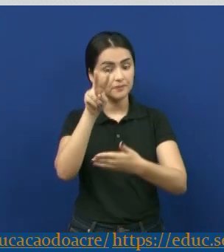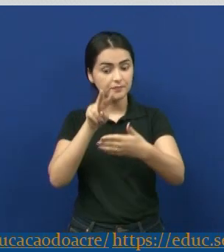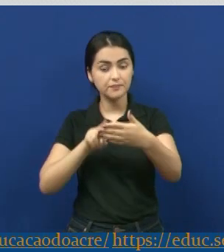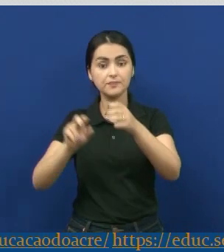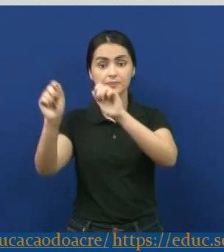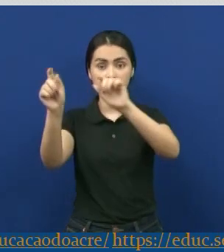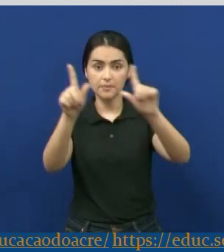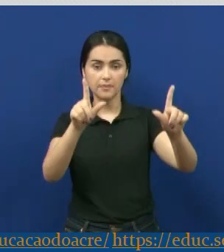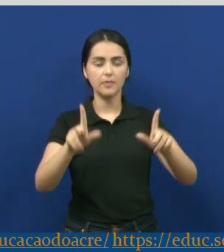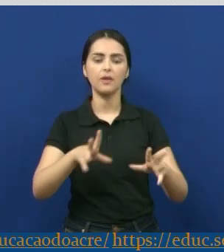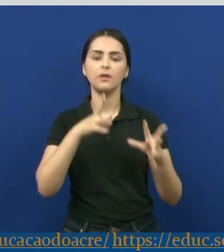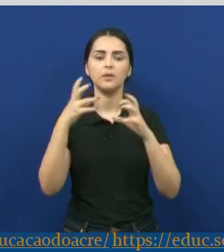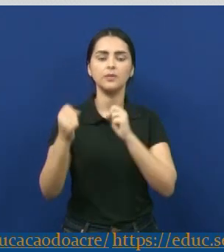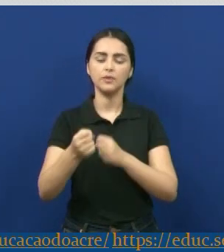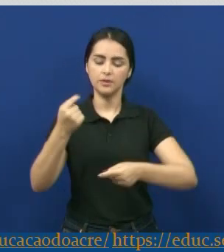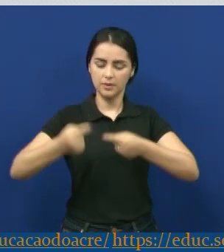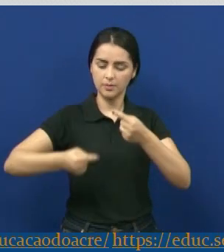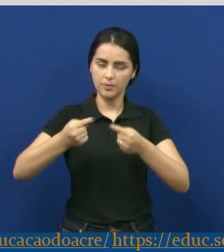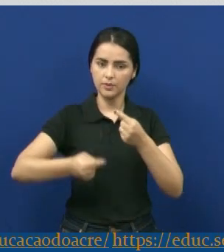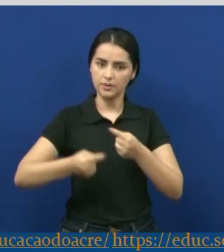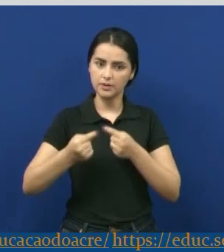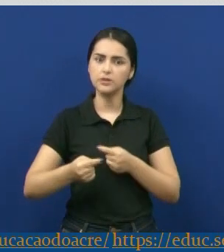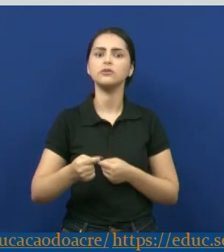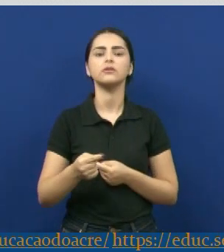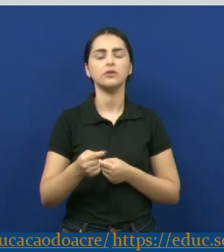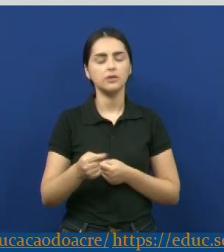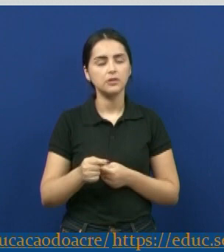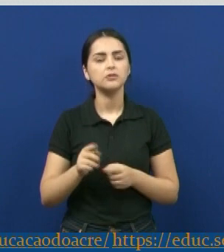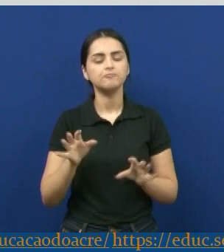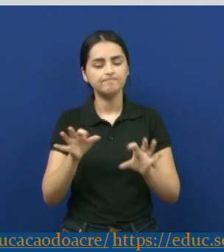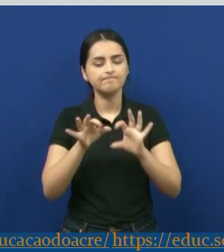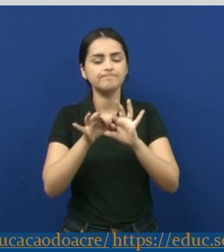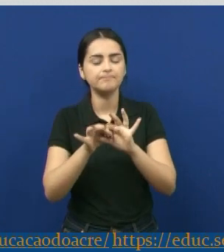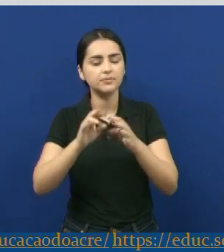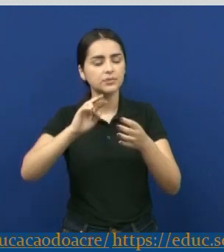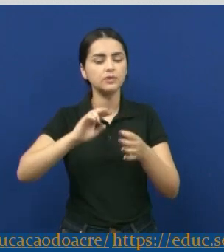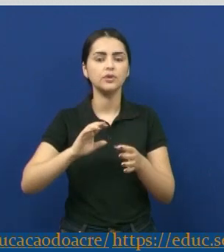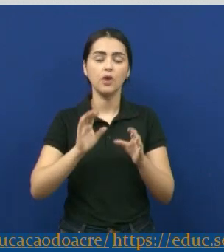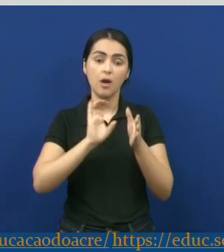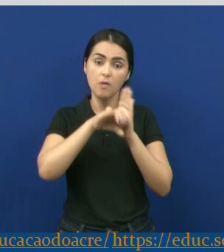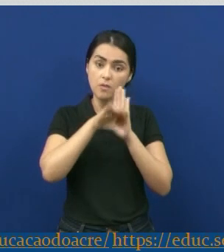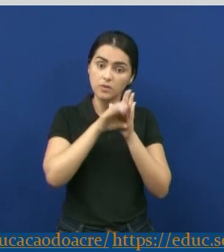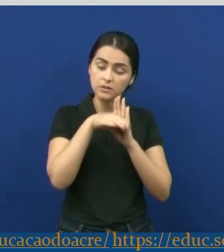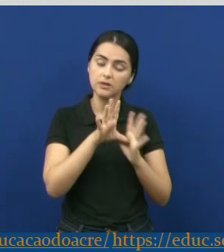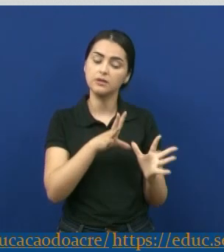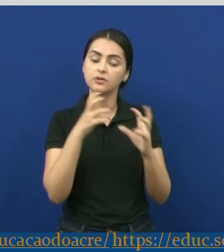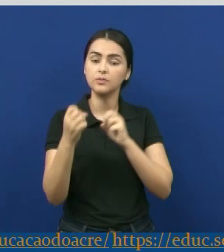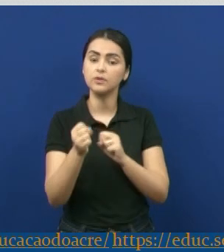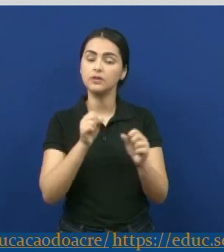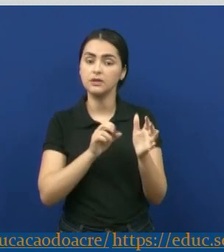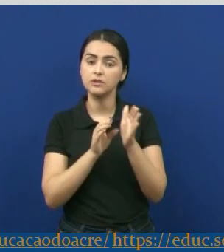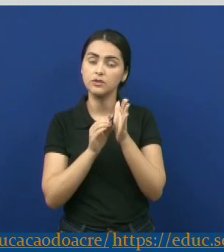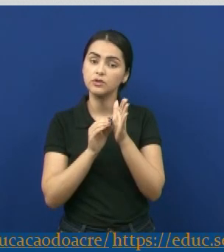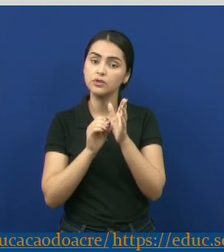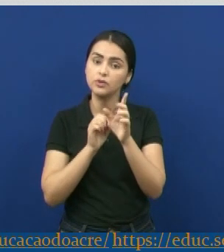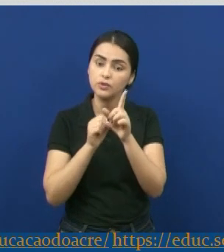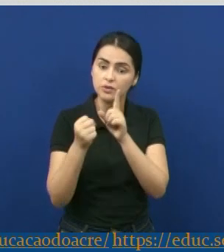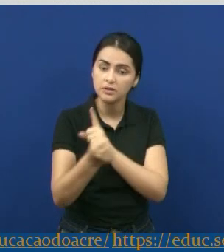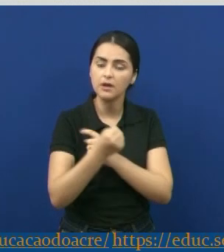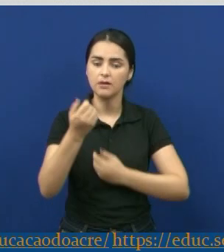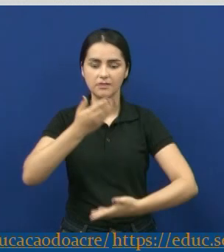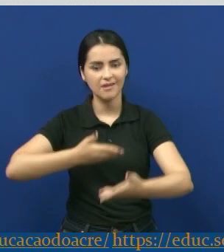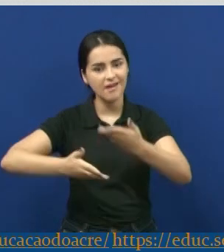poder político, por consequente, está atrelado tanto ao conceito de poder social, que envolve relações humanas